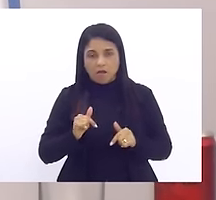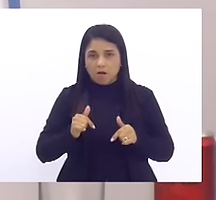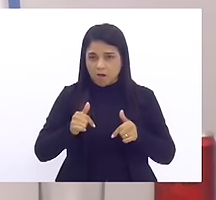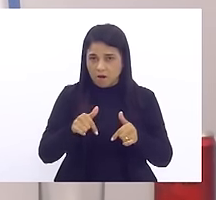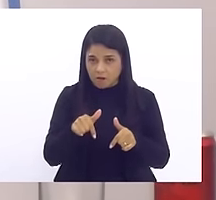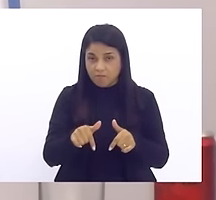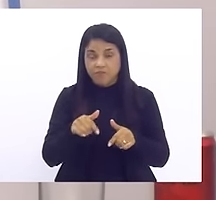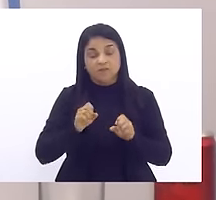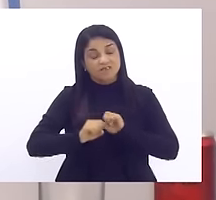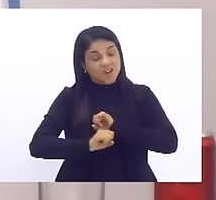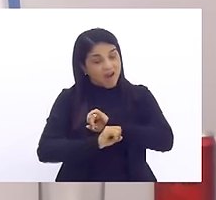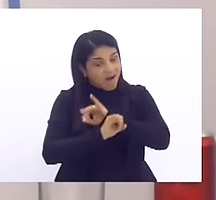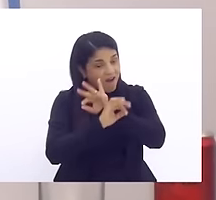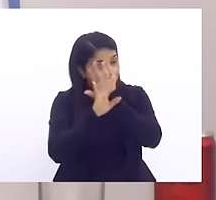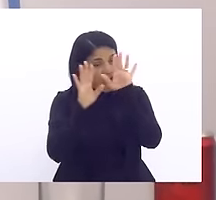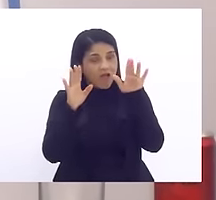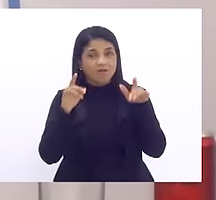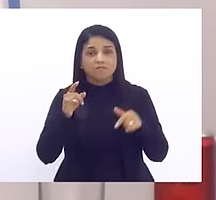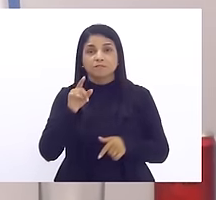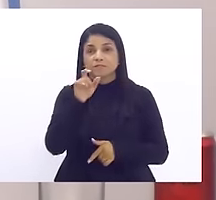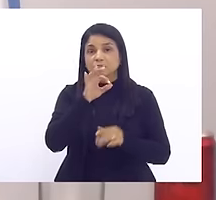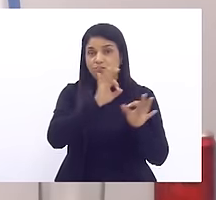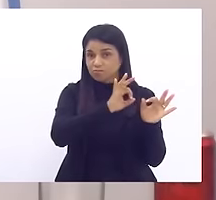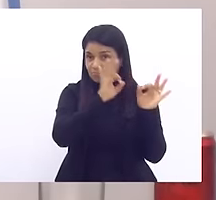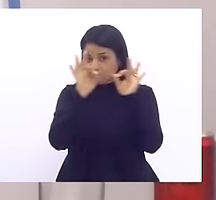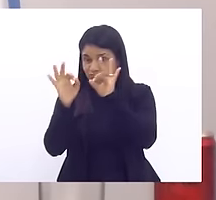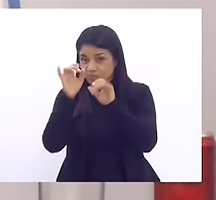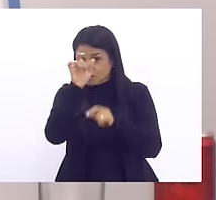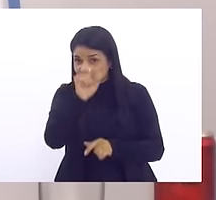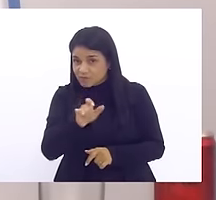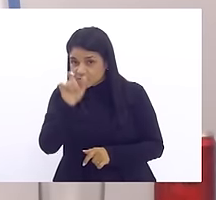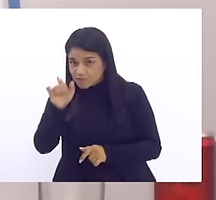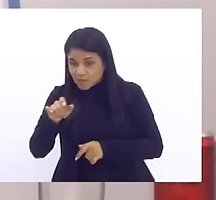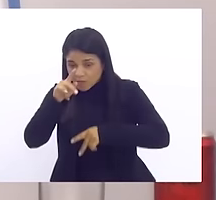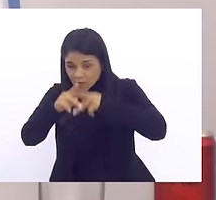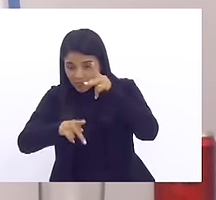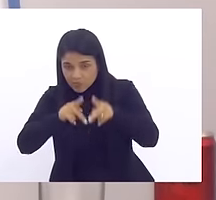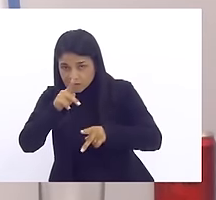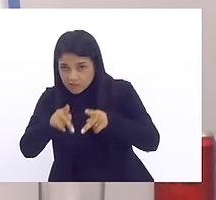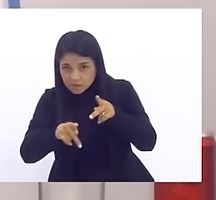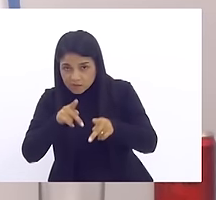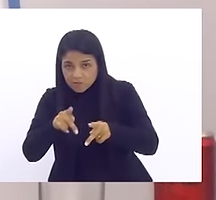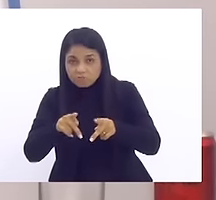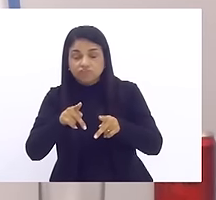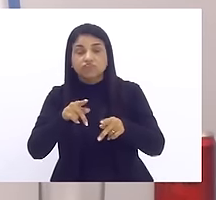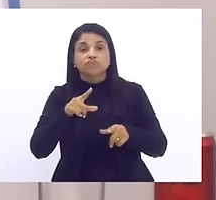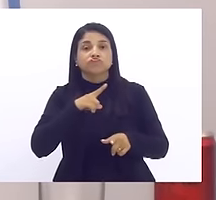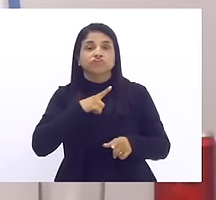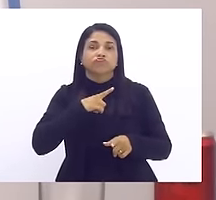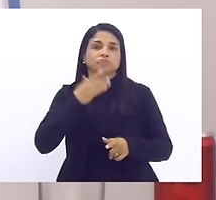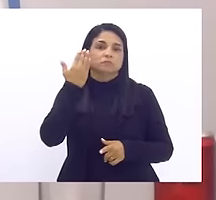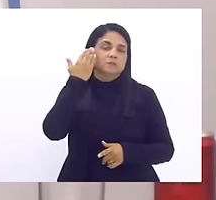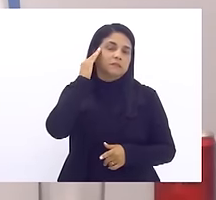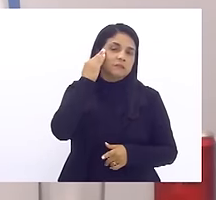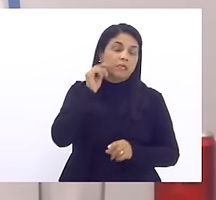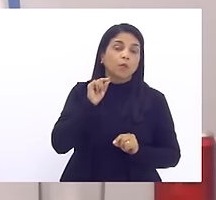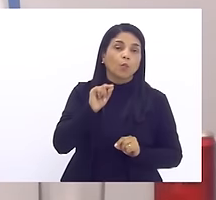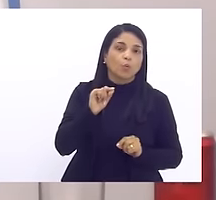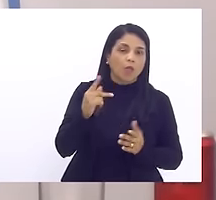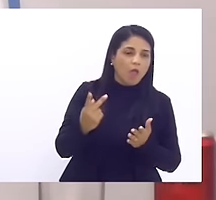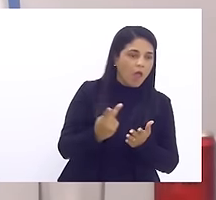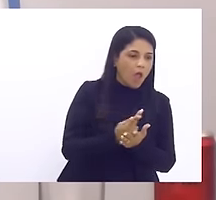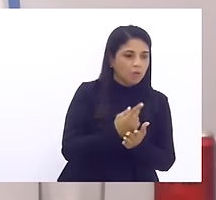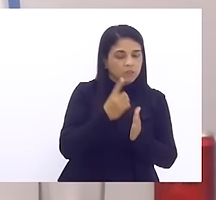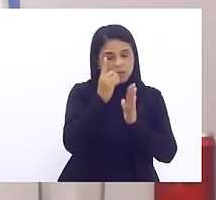o senhor deixar isso claro até para que as pessoas que nos assistem possam fazer outros juízo de valor do que acontece em relação aos servidores